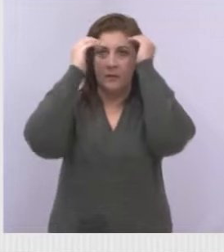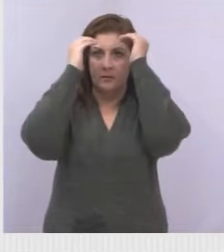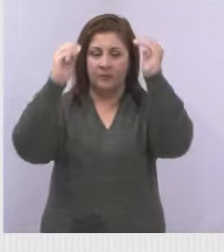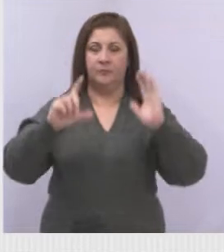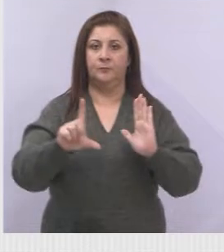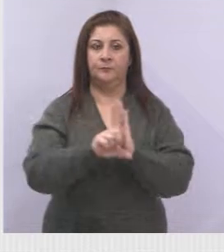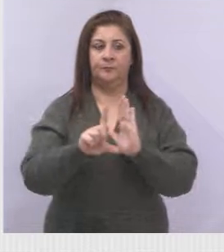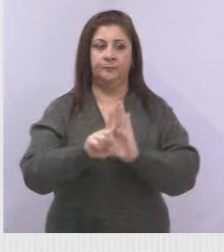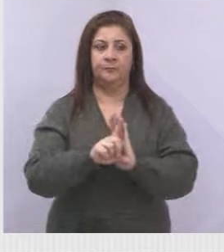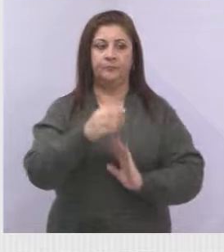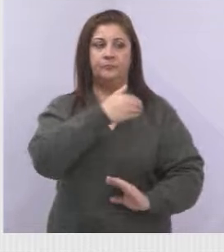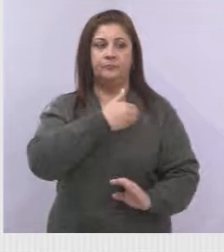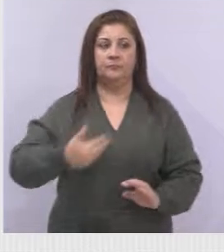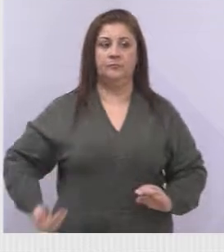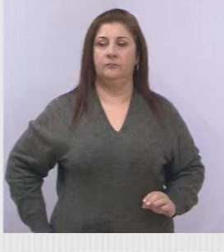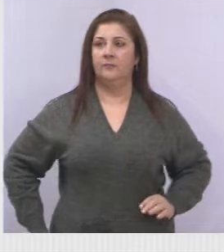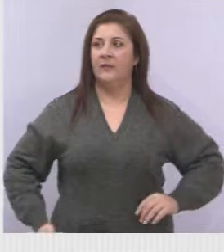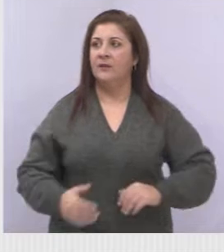número